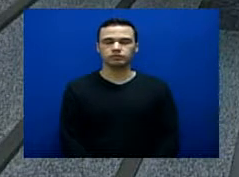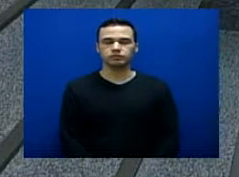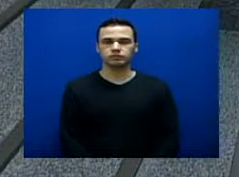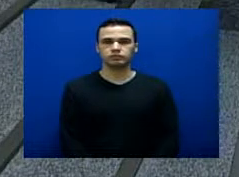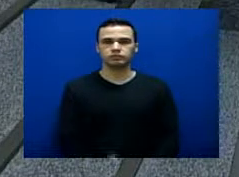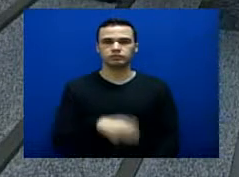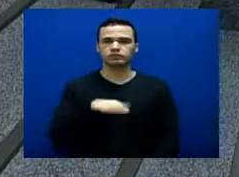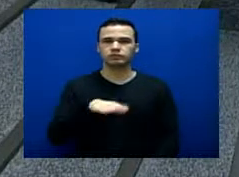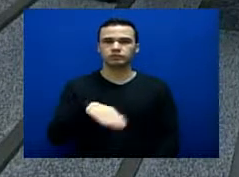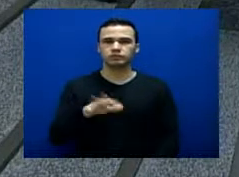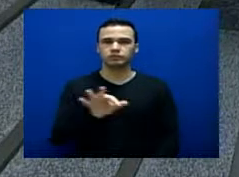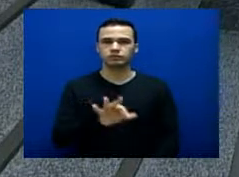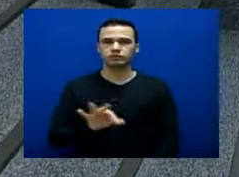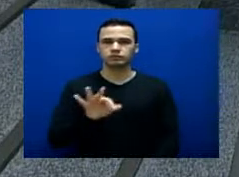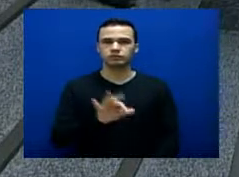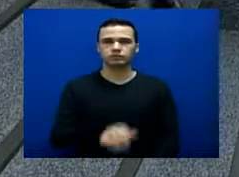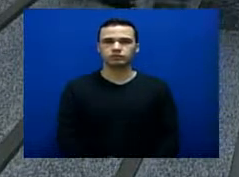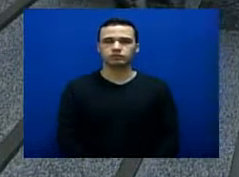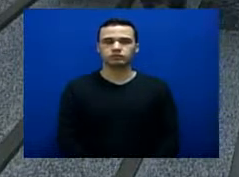Senhor presidente.